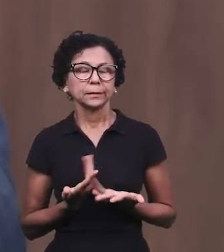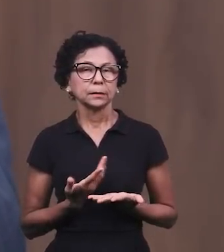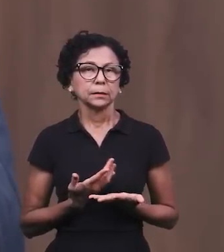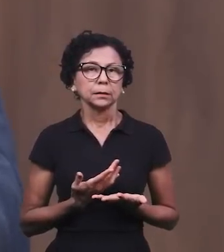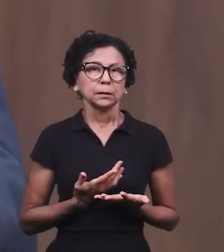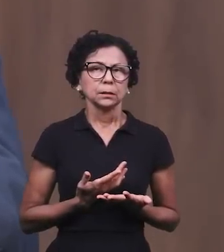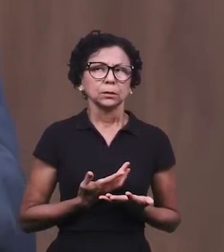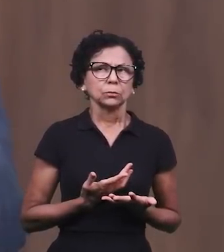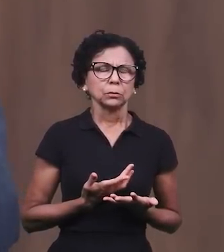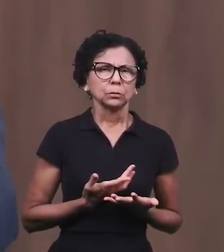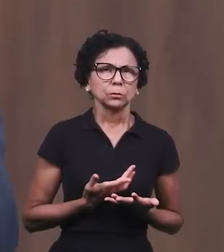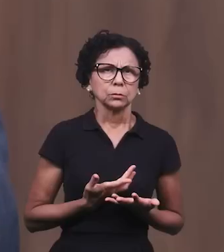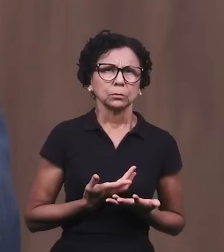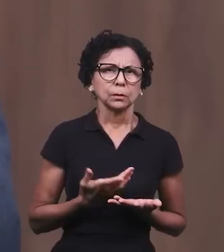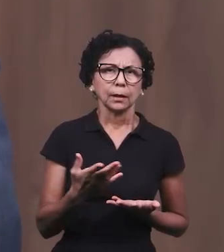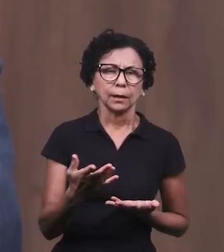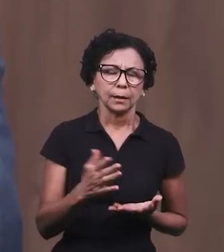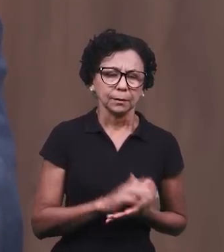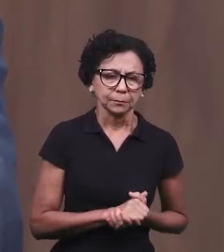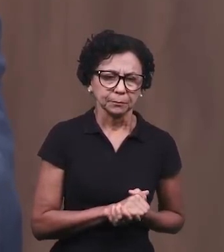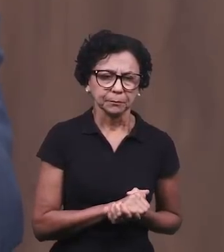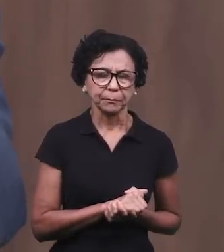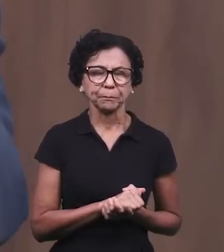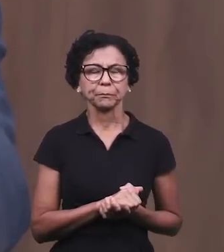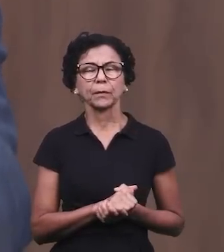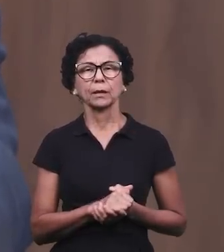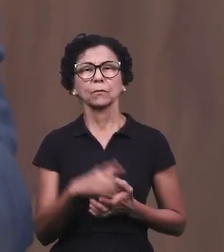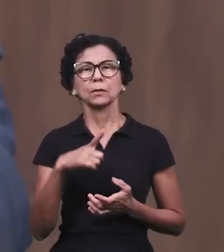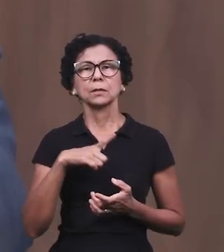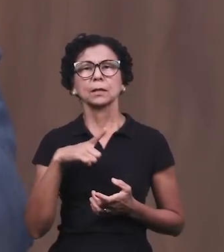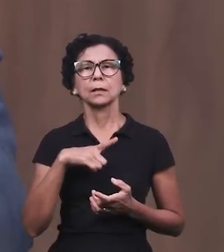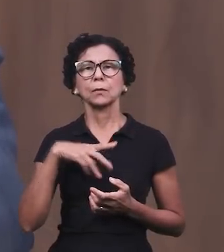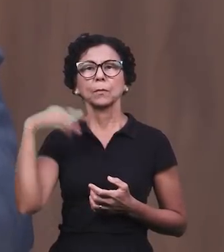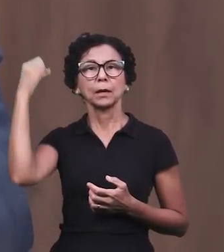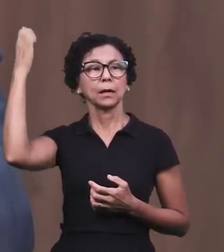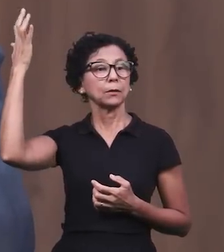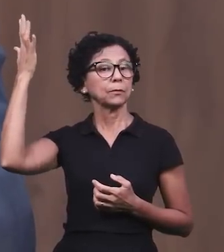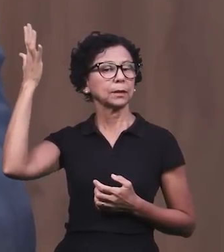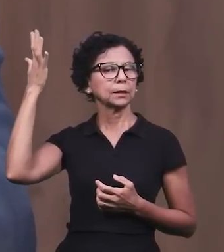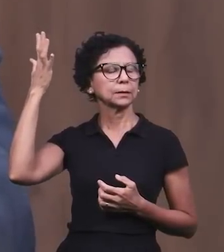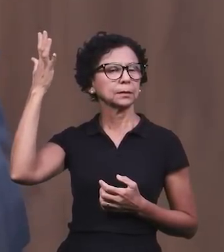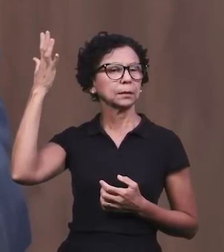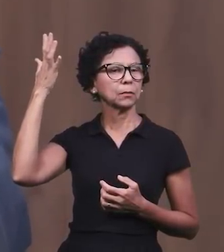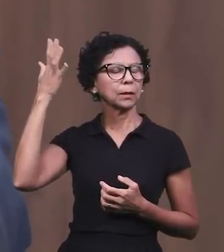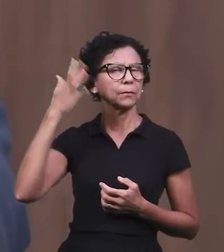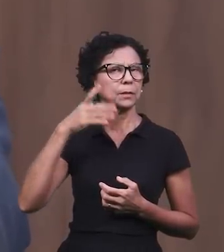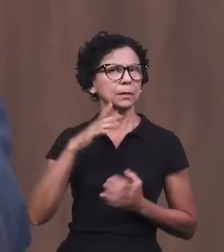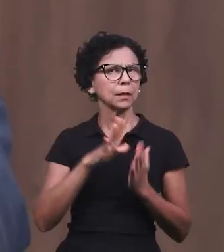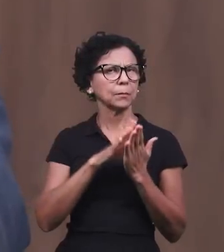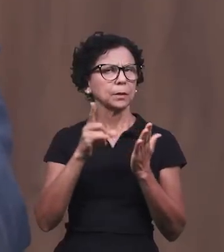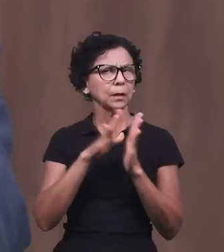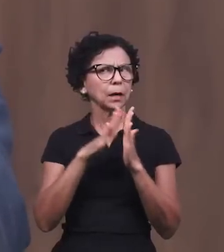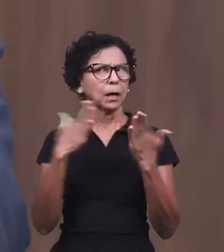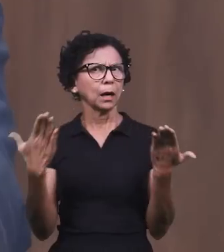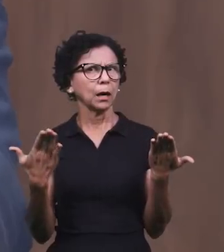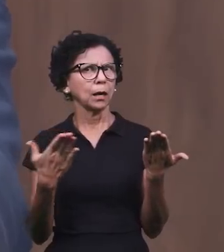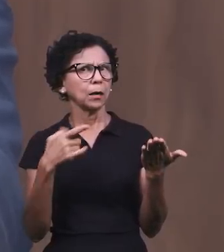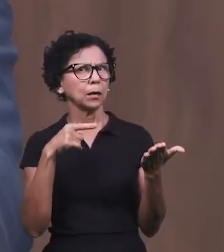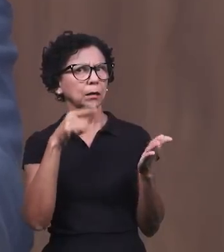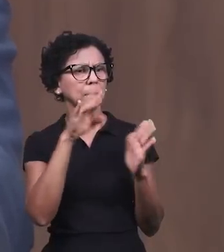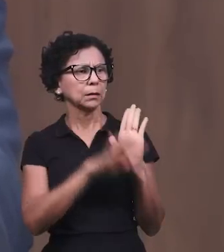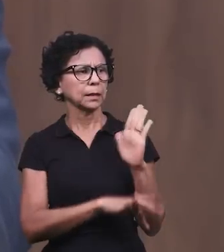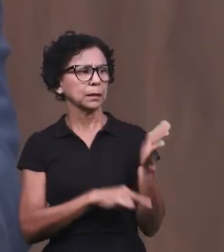você, quando conhece, como é que você vai ter uma revelação? Você vai entrar num texto e você